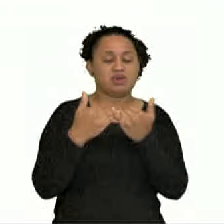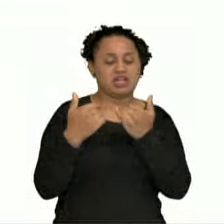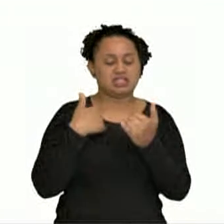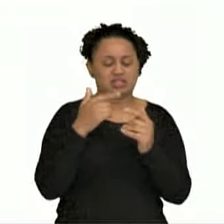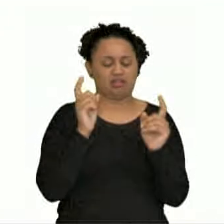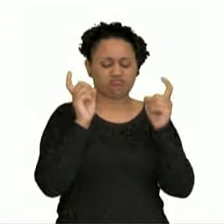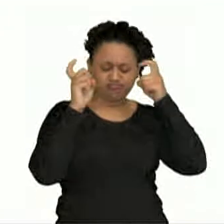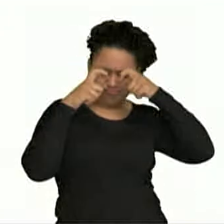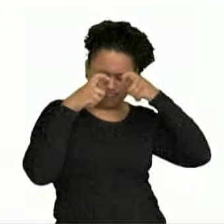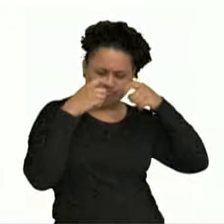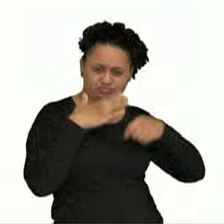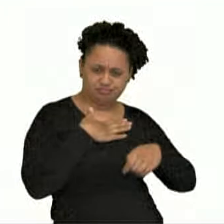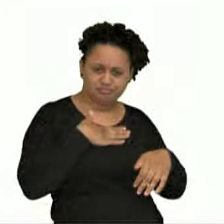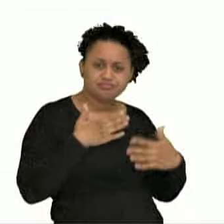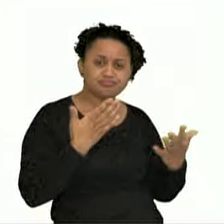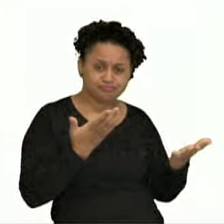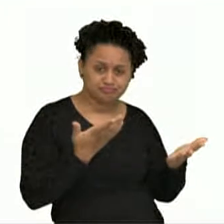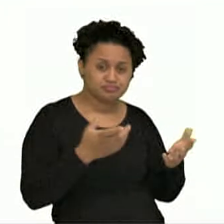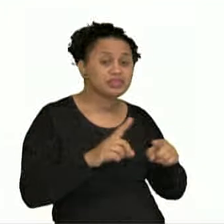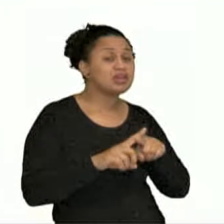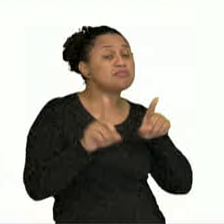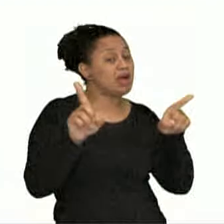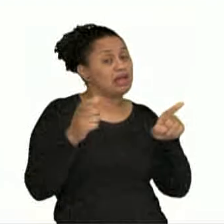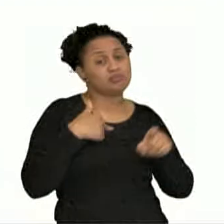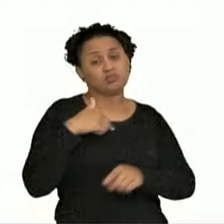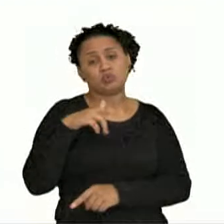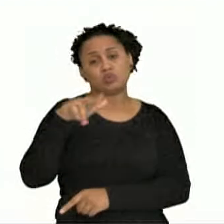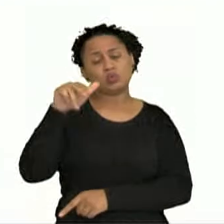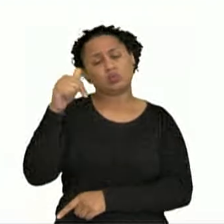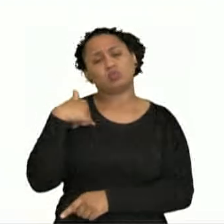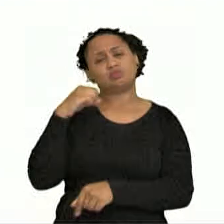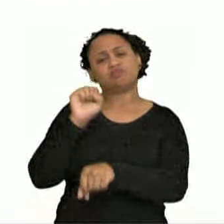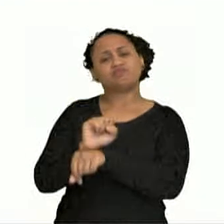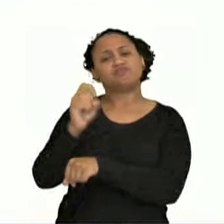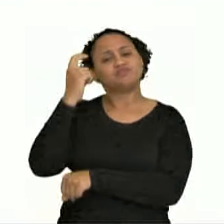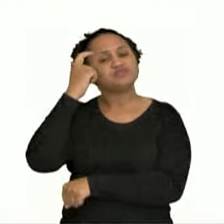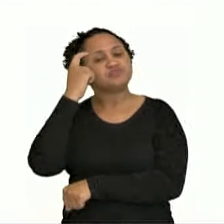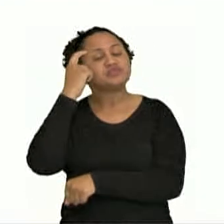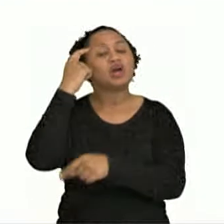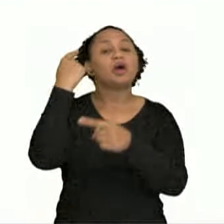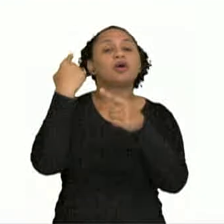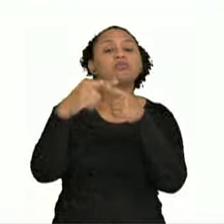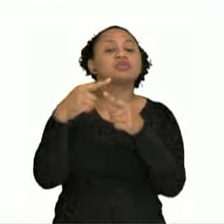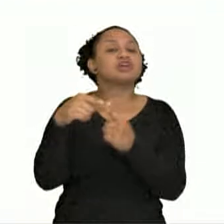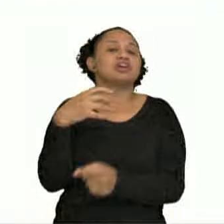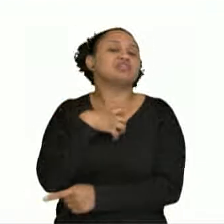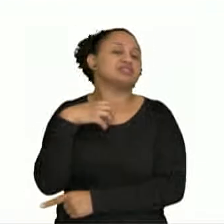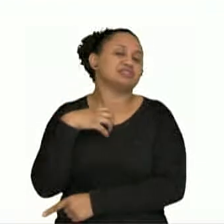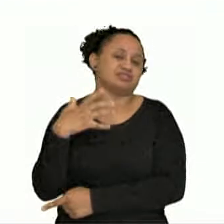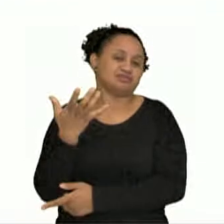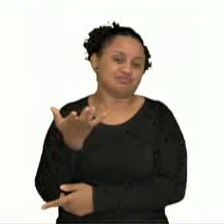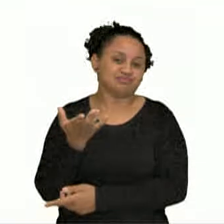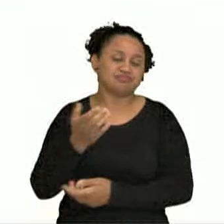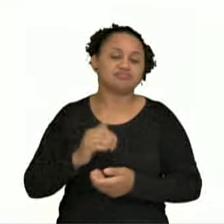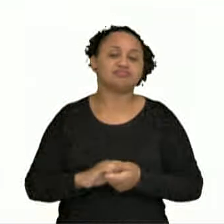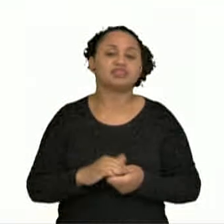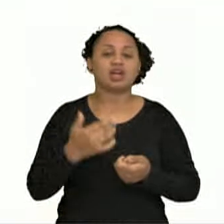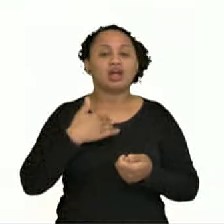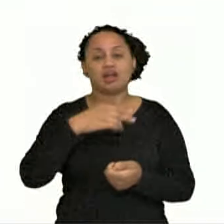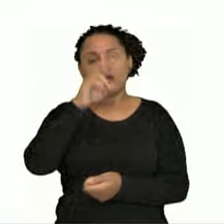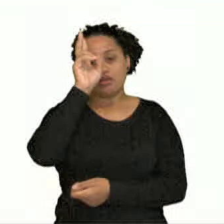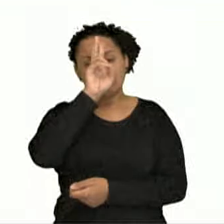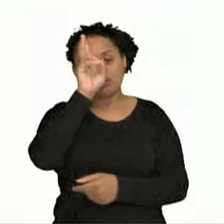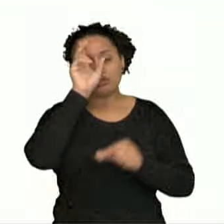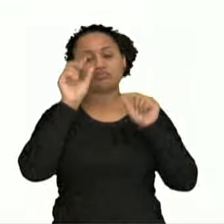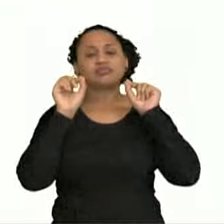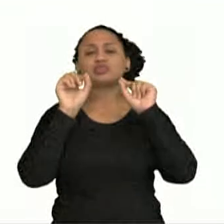mim. Mas eu nunca parei para pensar por que eu sentia assim. Me lembro que